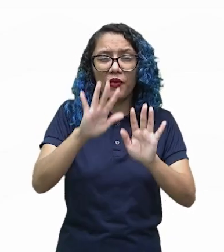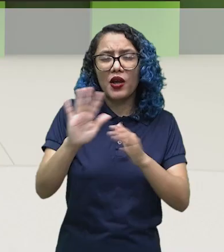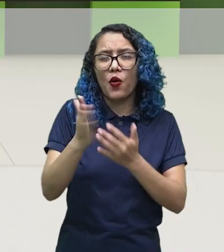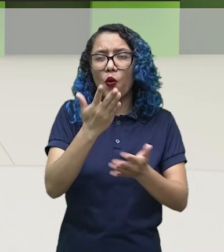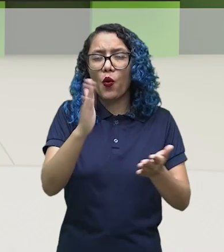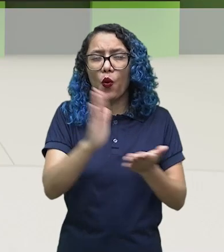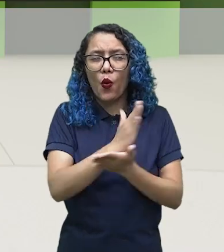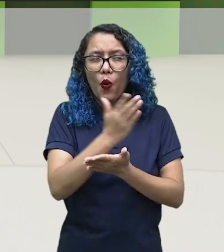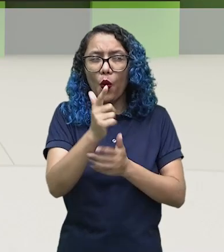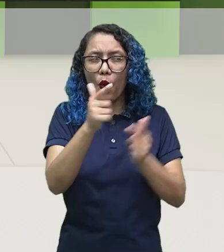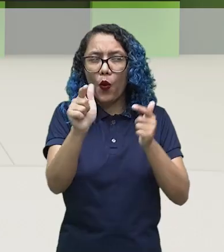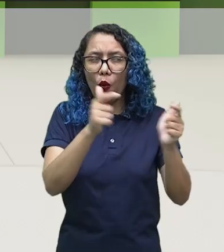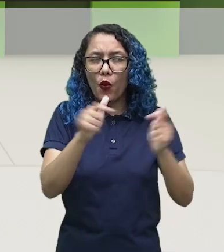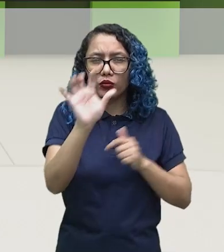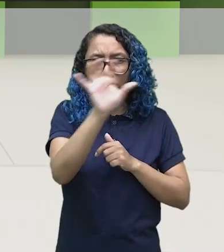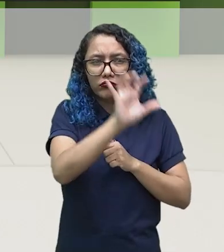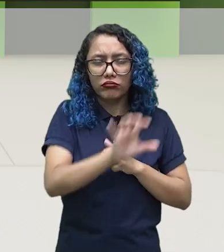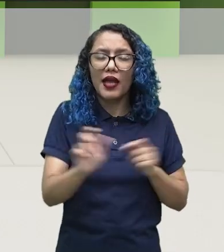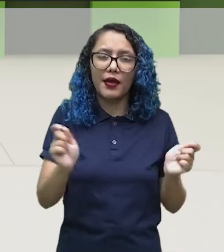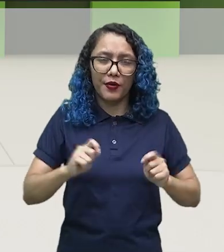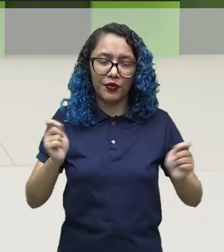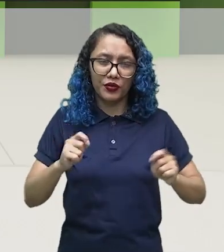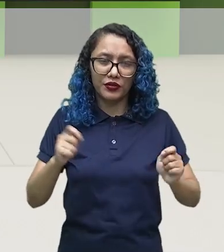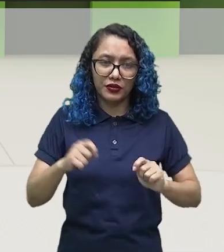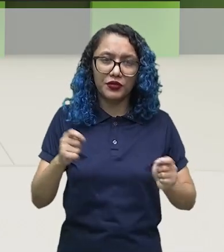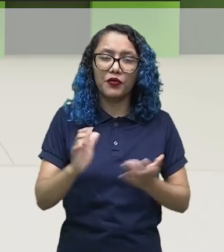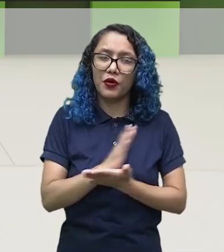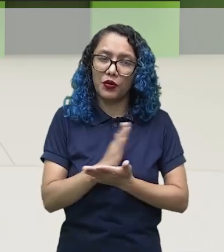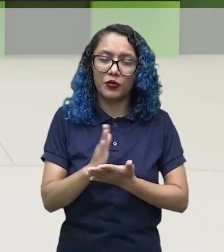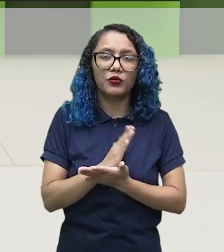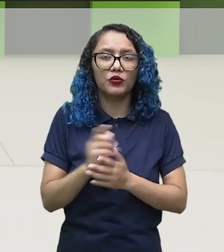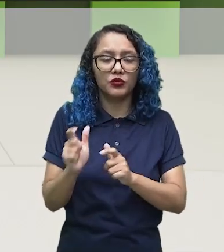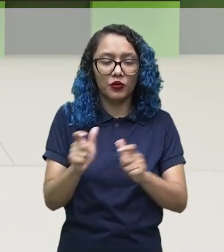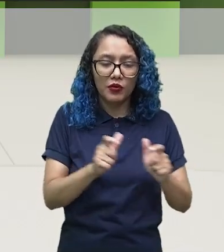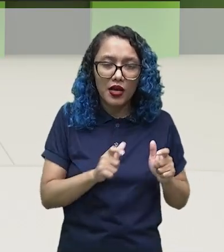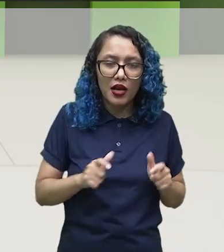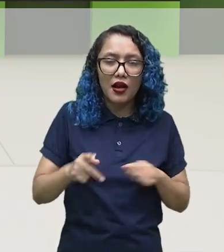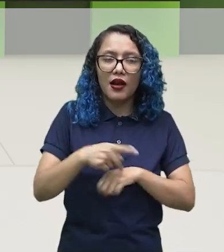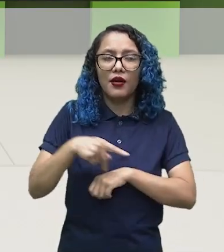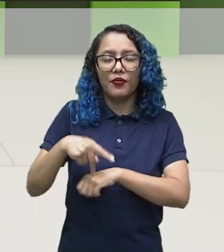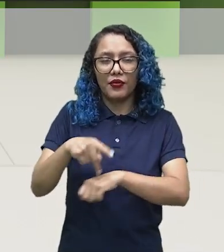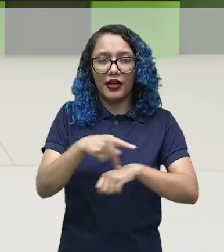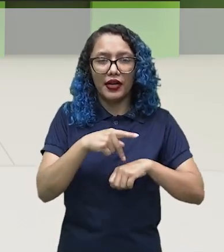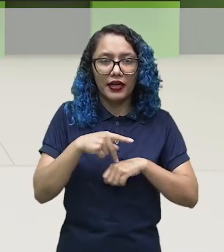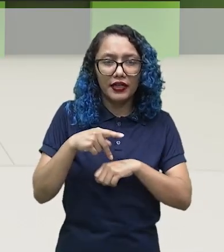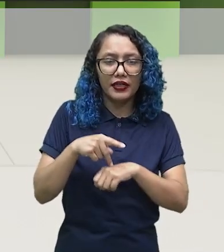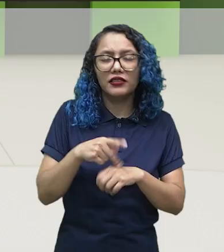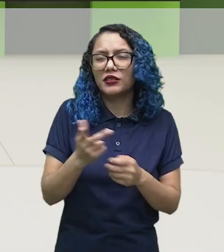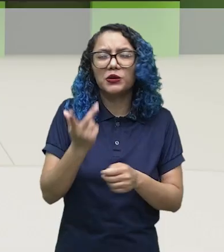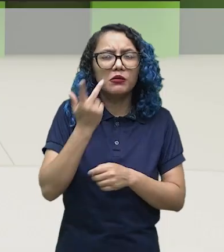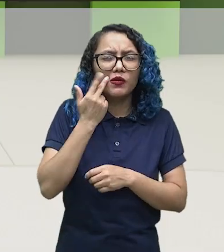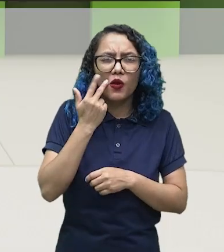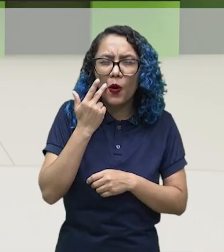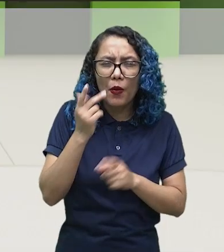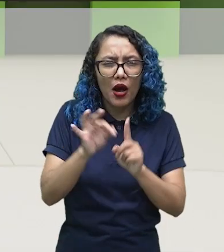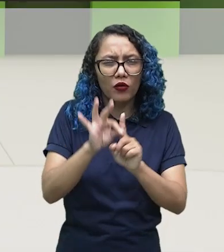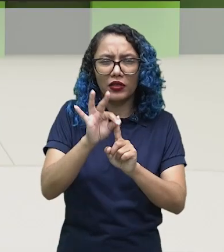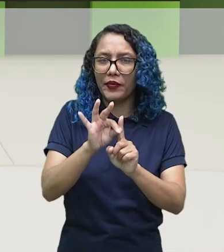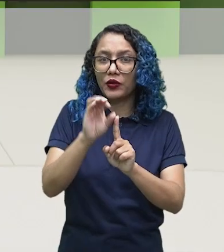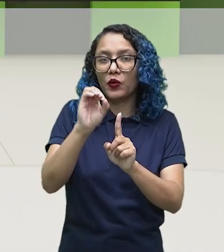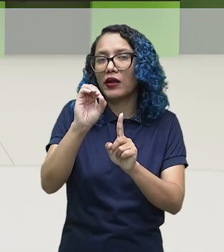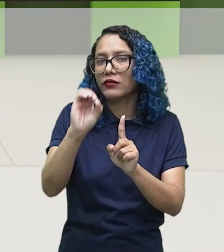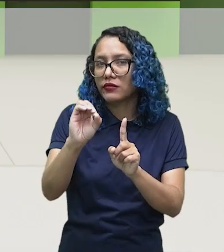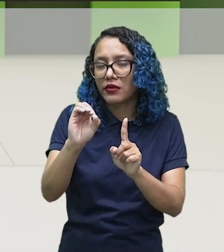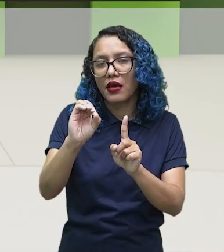outras regiões, né? É possível, né? Em alguns outros países é até comum, né, temperaturas de